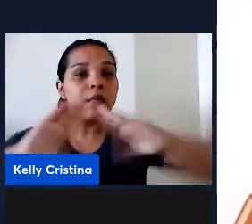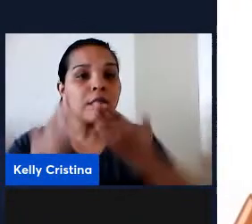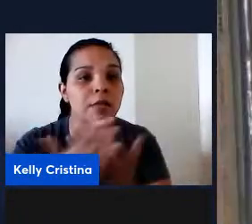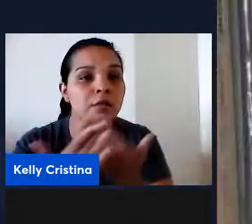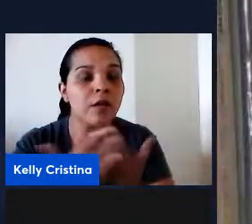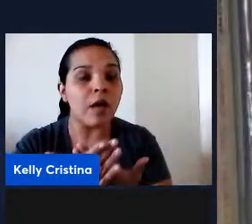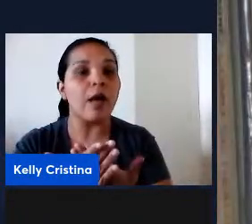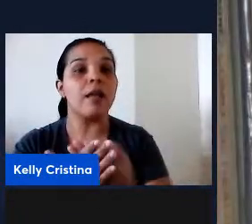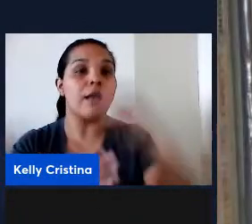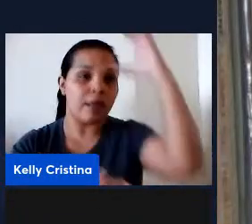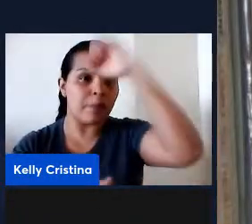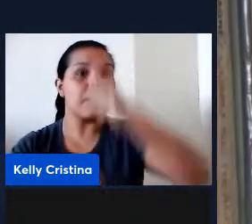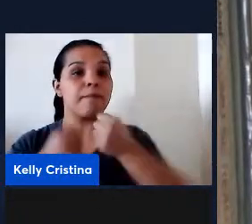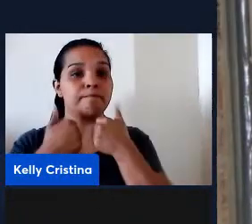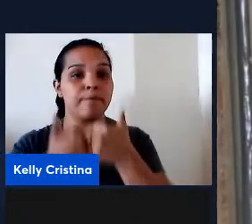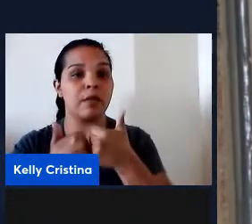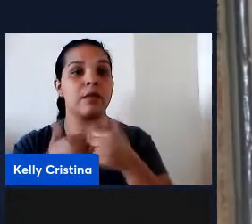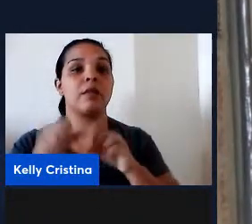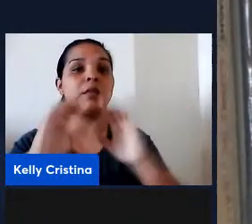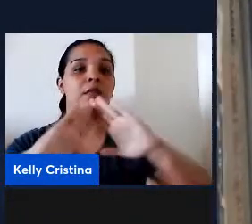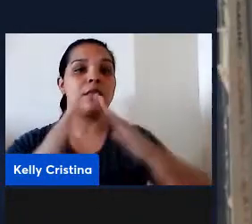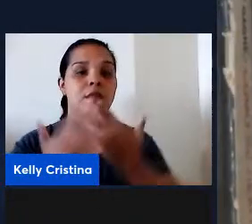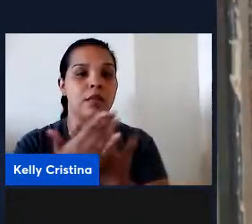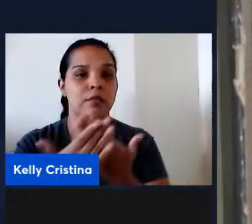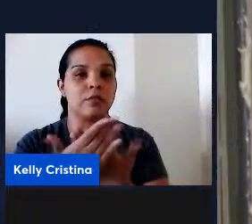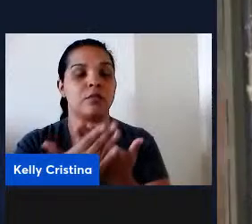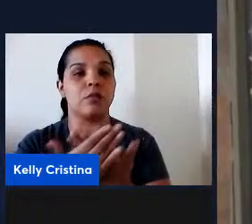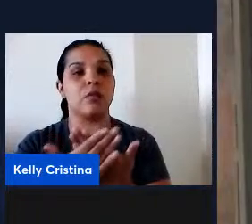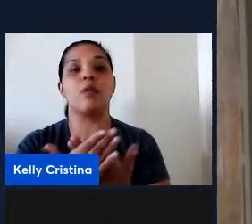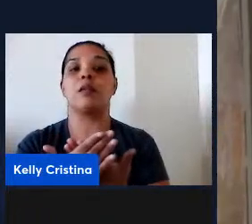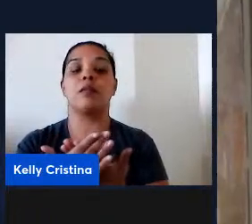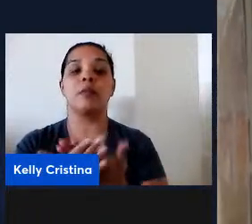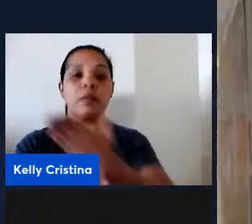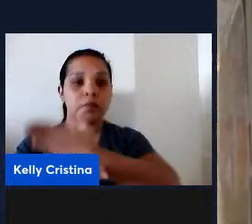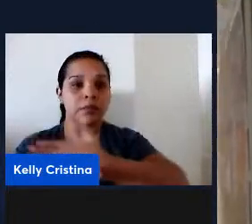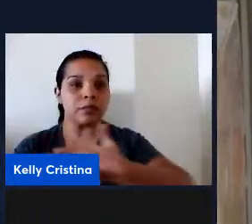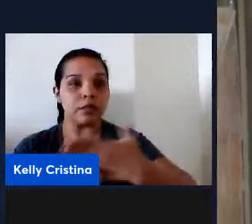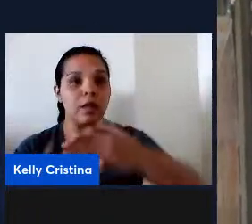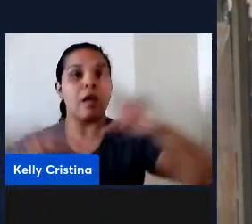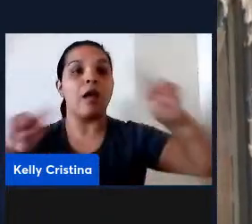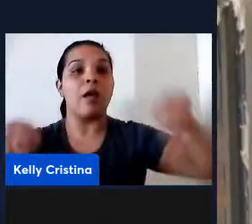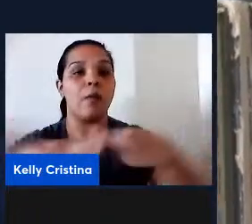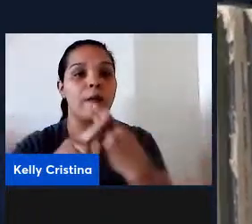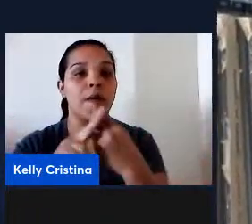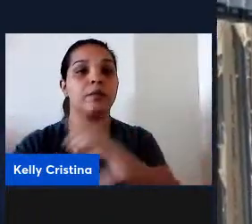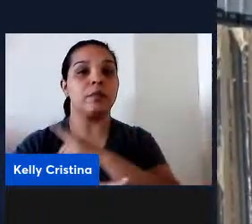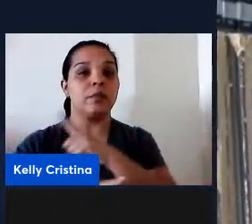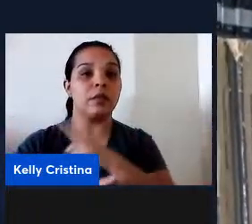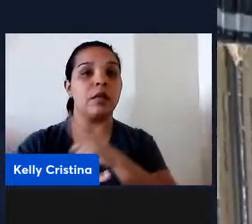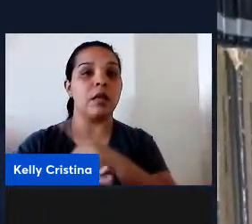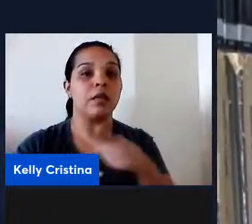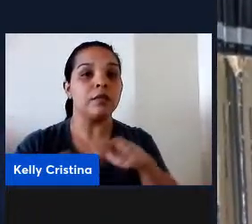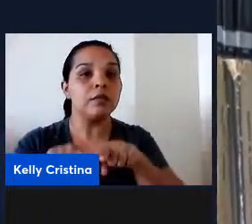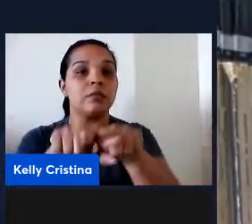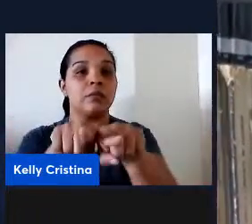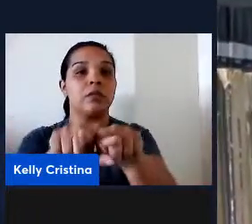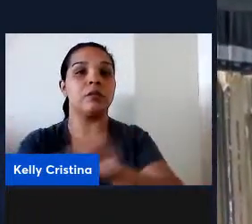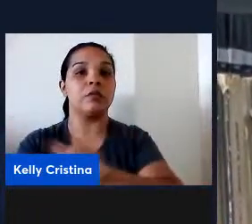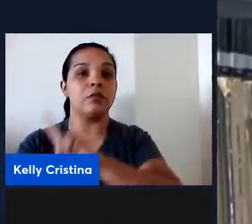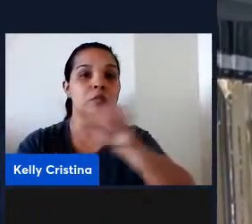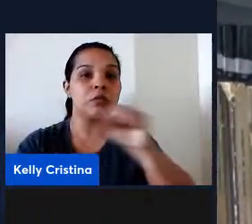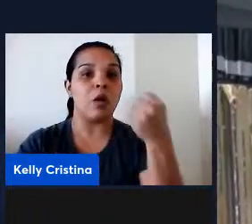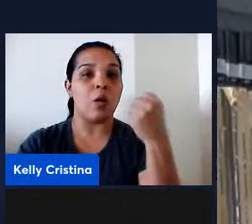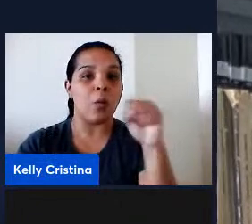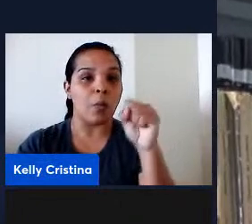na escola. Para debater os rumos da formação inicial, a UESB realiza simultaneamente entre os dias 8